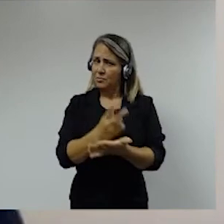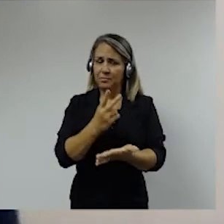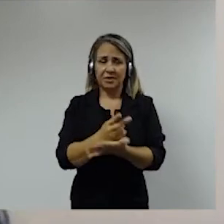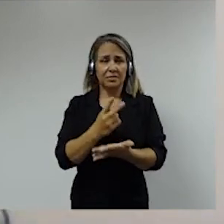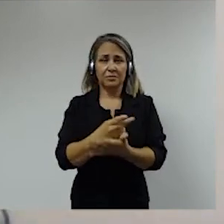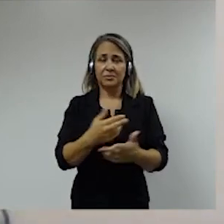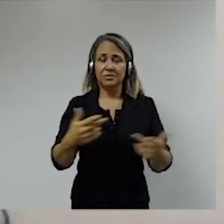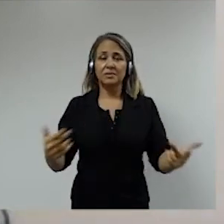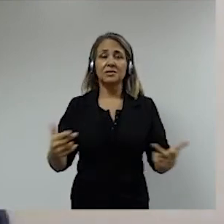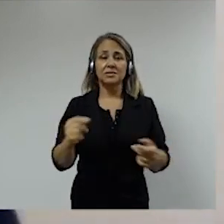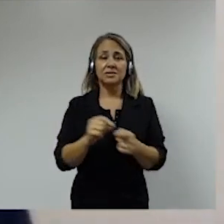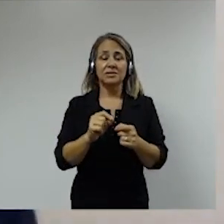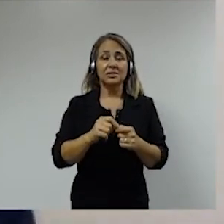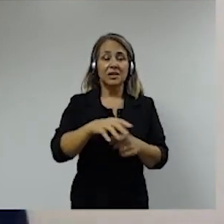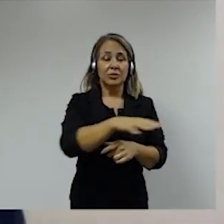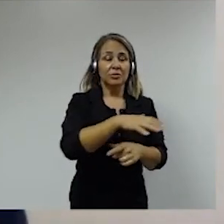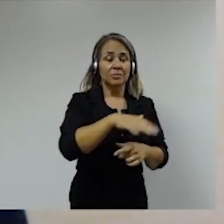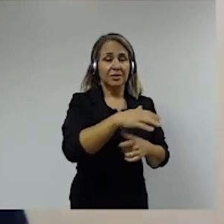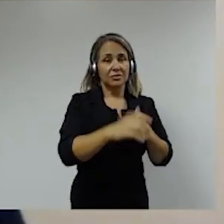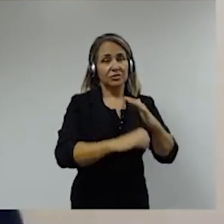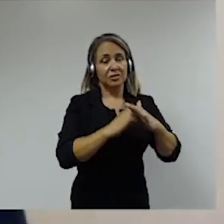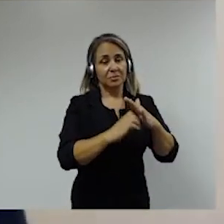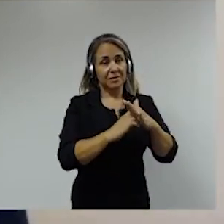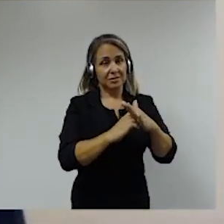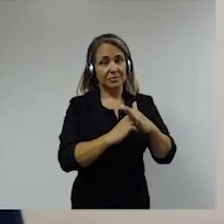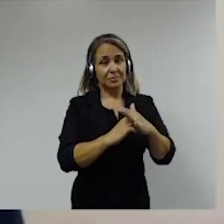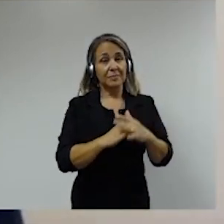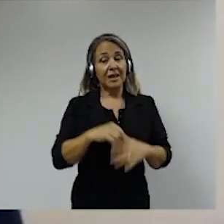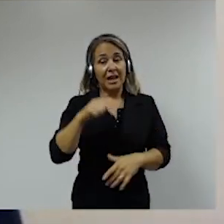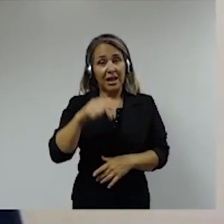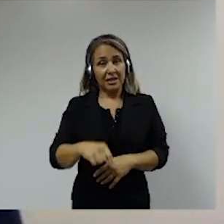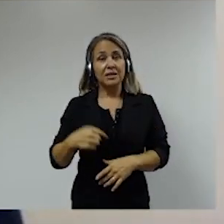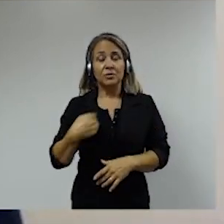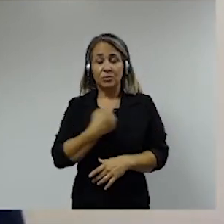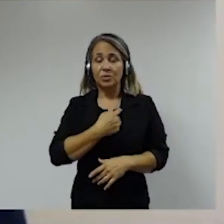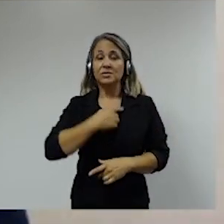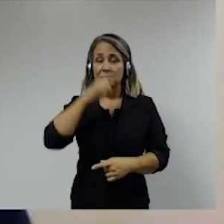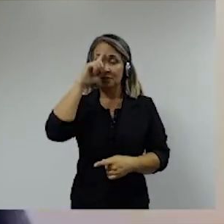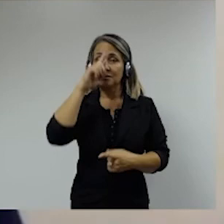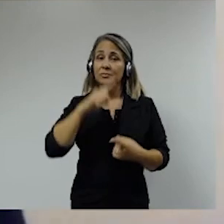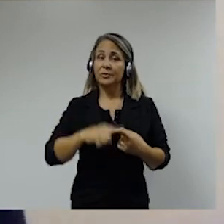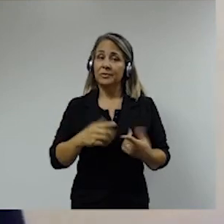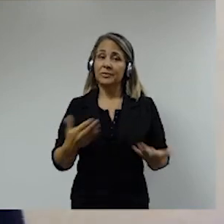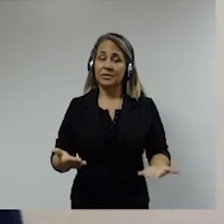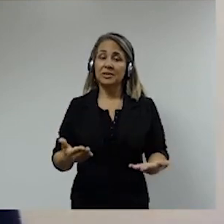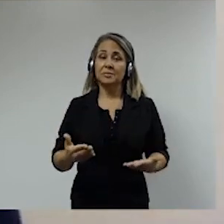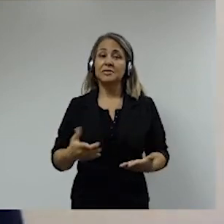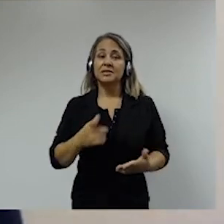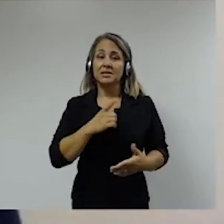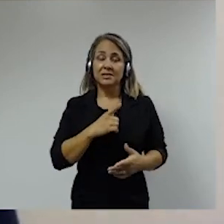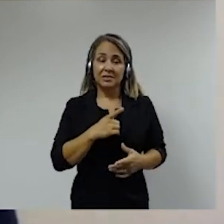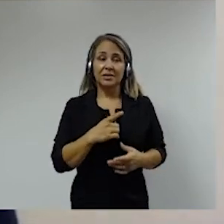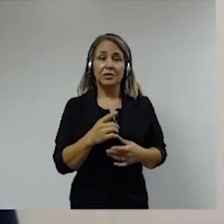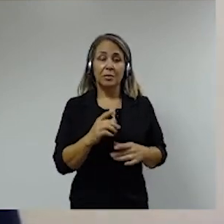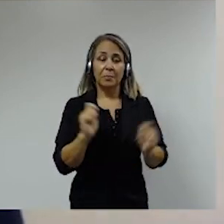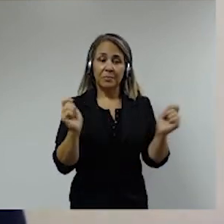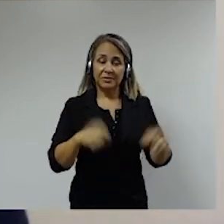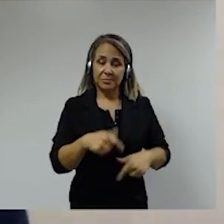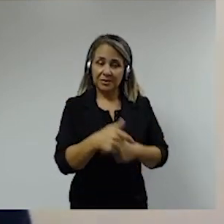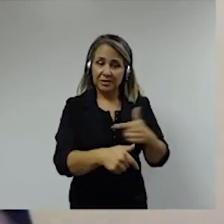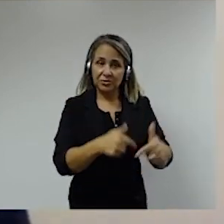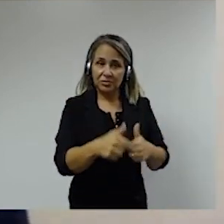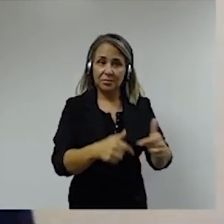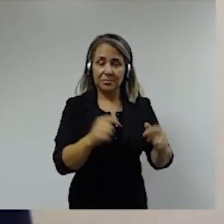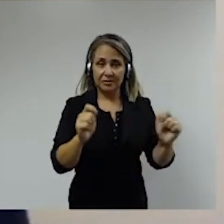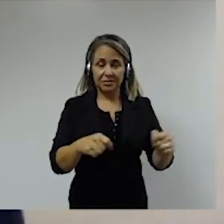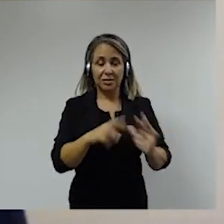funções que estavam naquele ambiente da empresa. Aqui nós somos obrigados a concordar que houve uma alteração substancial das condições de trabalho, de